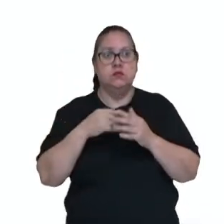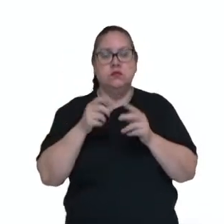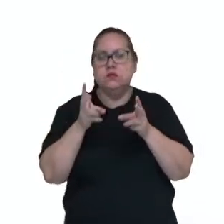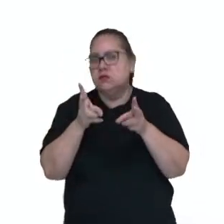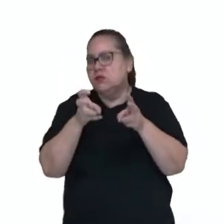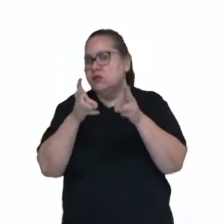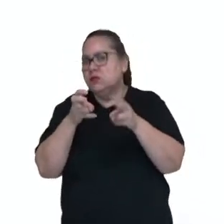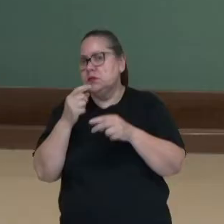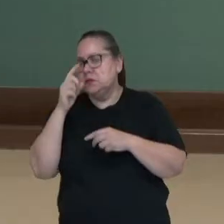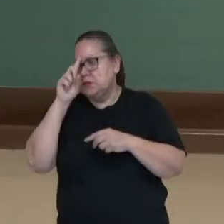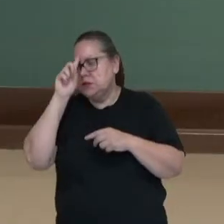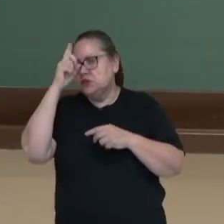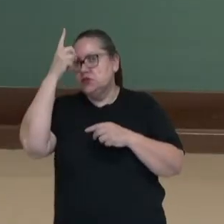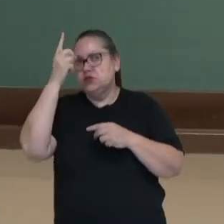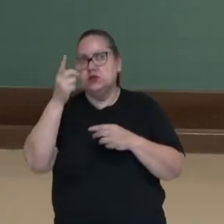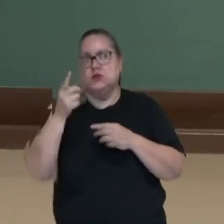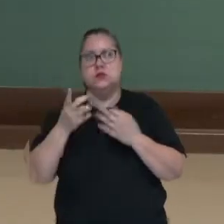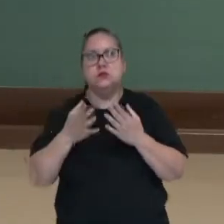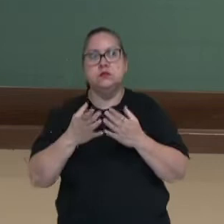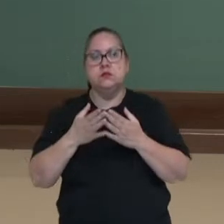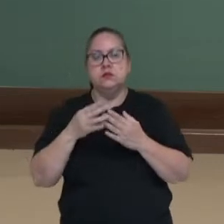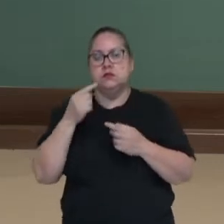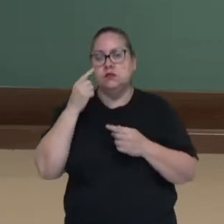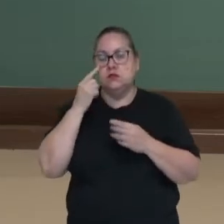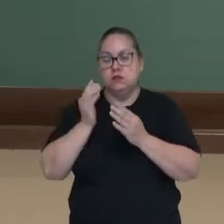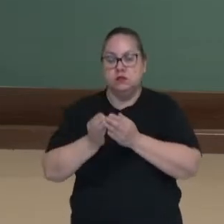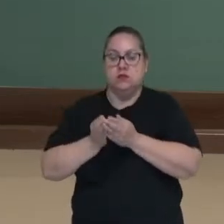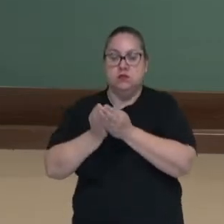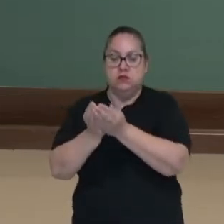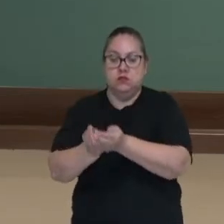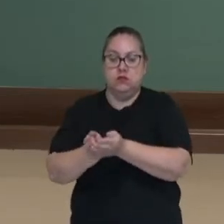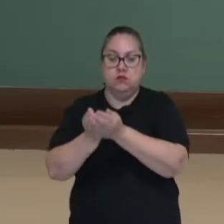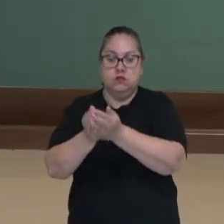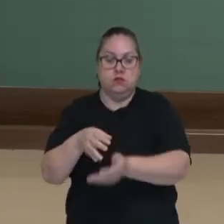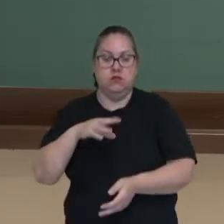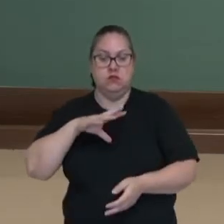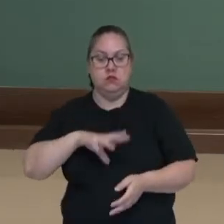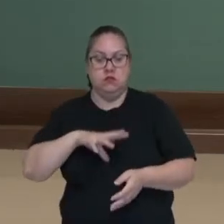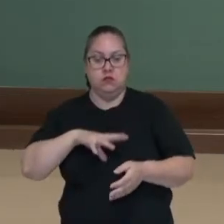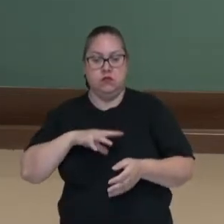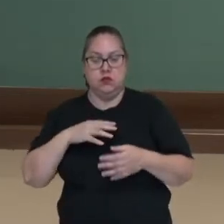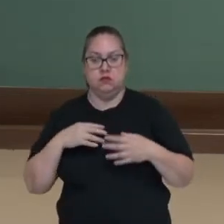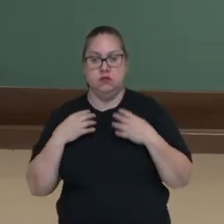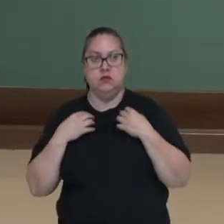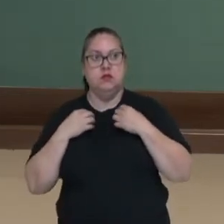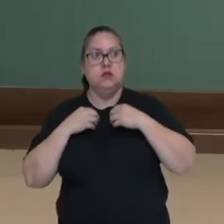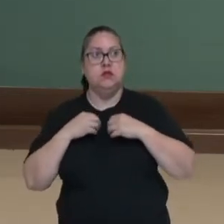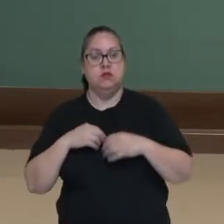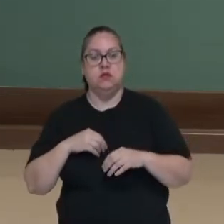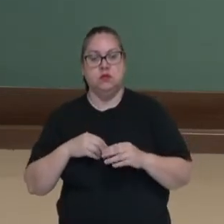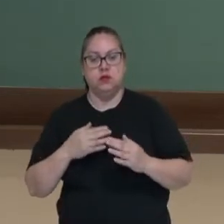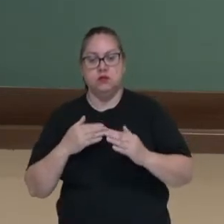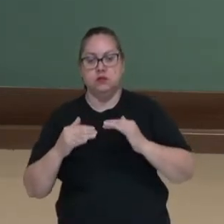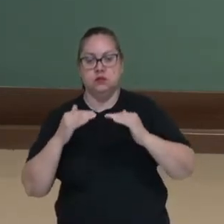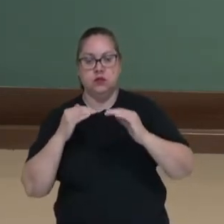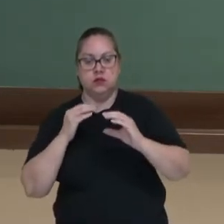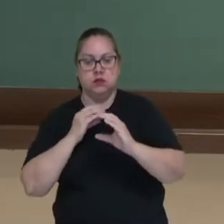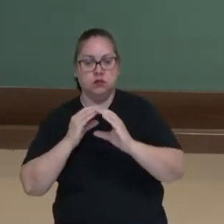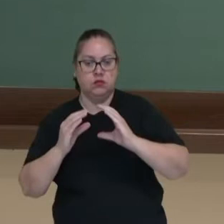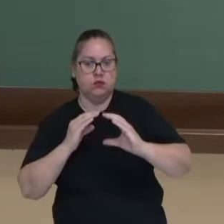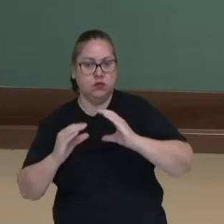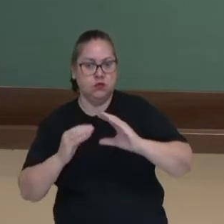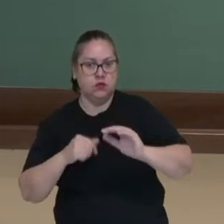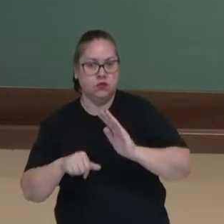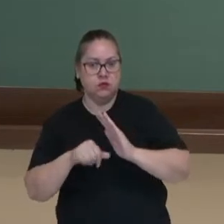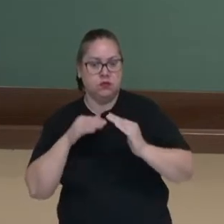observa, imagine, poxa vida, vamos imaginar chegando português com esse tipo de vestimenta para se comunicar, para tentar um